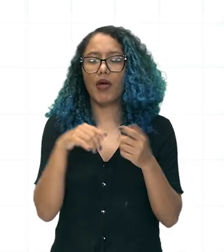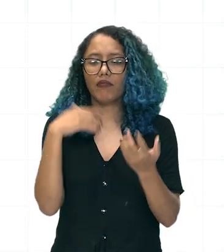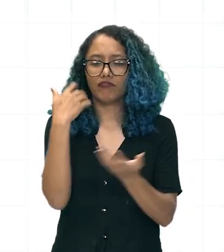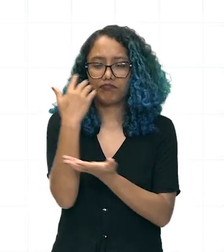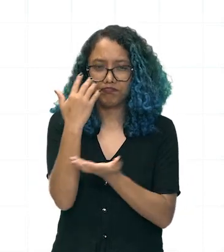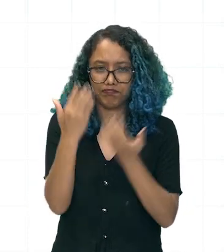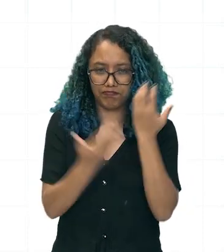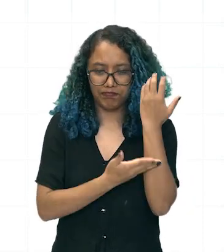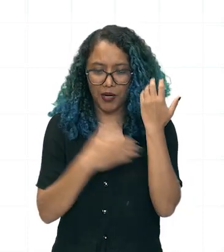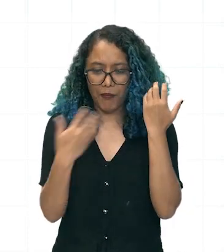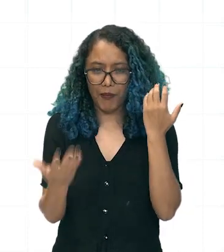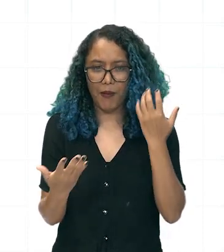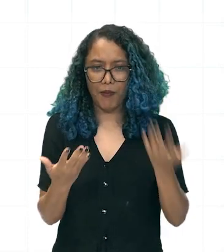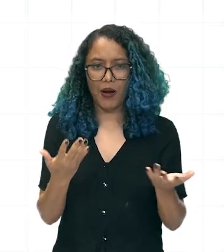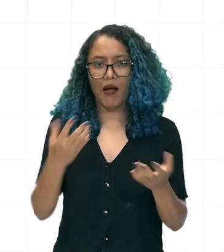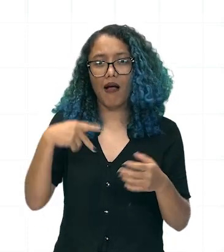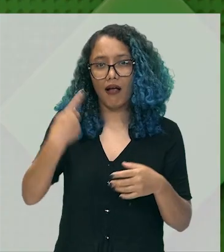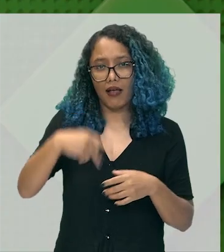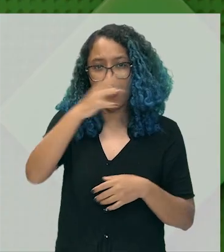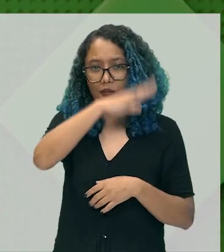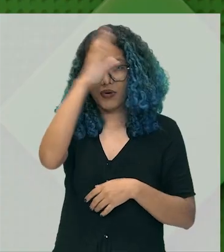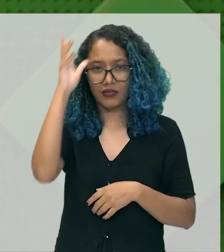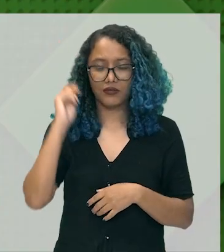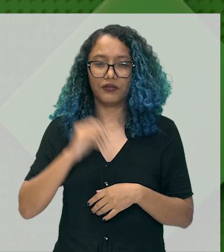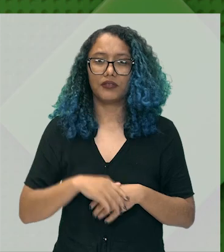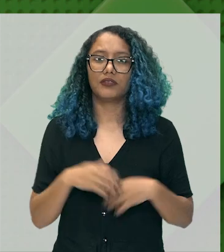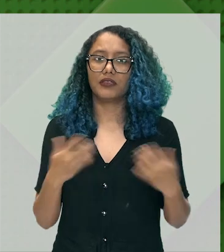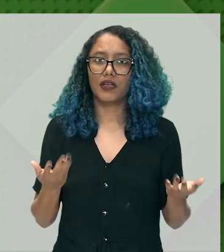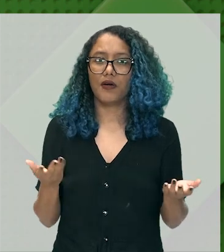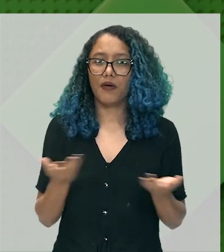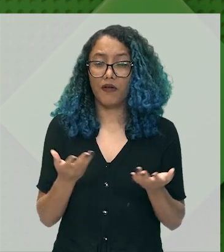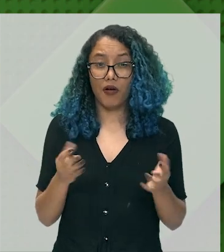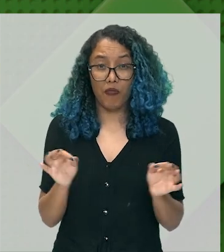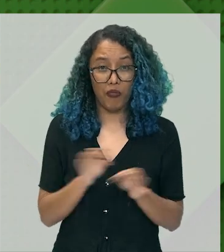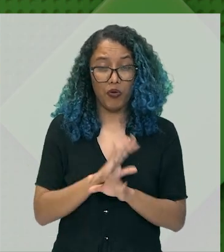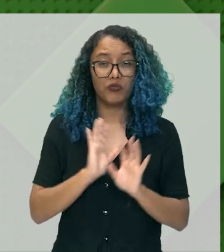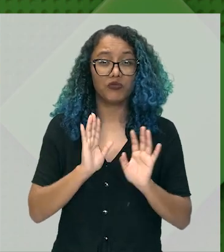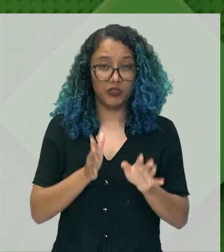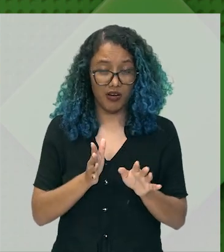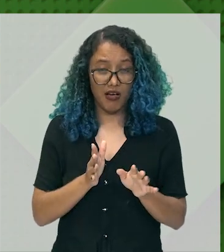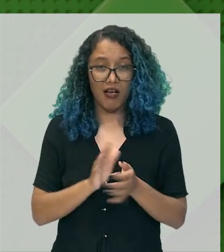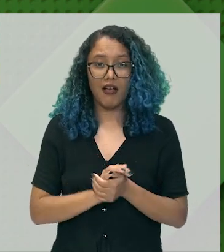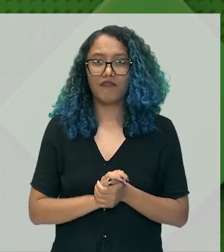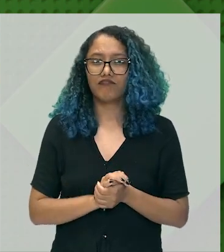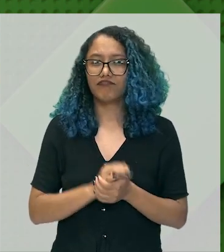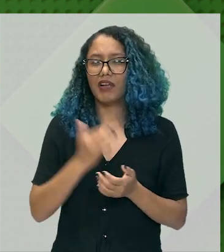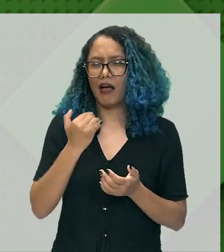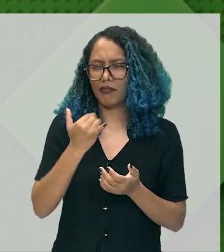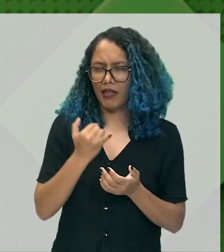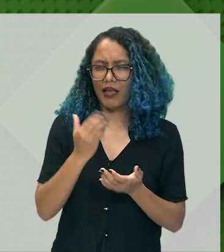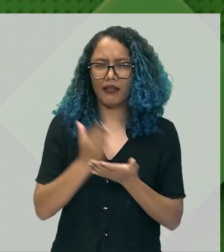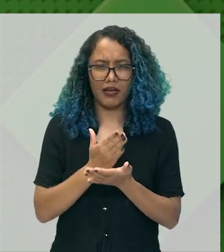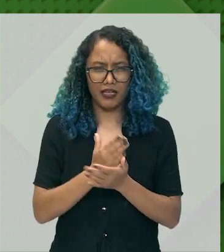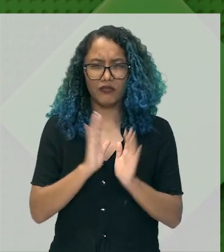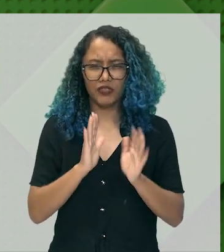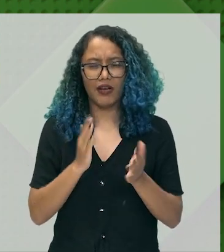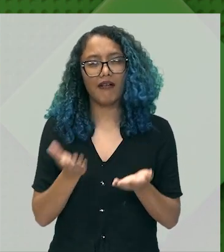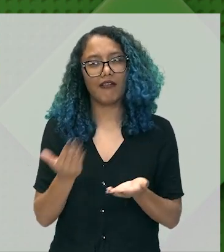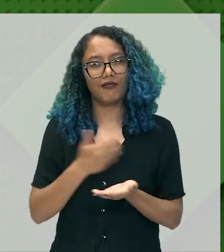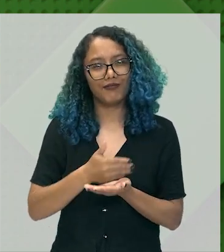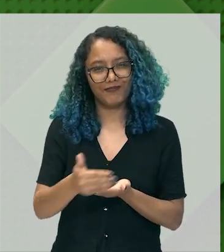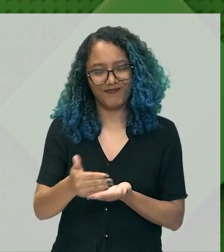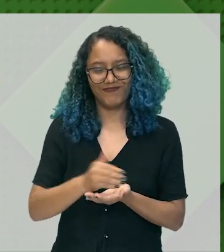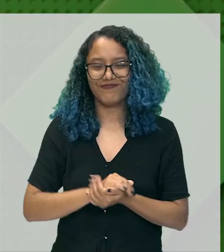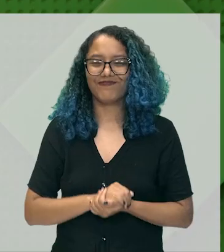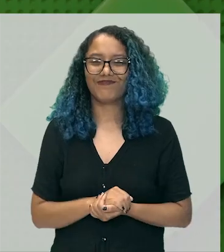e desmatamentos no Amazonas. Então, estão preparados aí com sua caneta e caderno